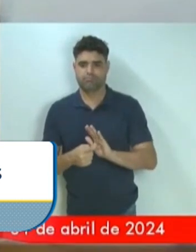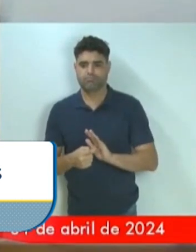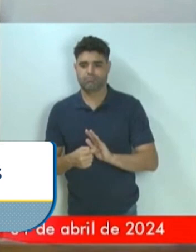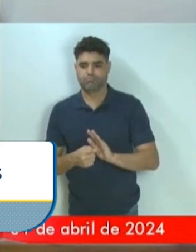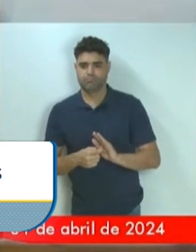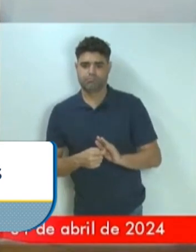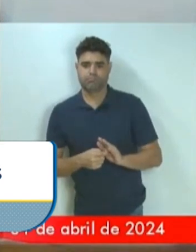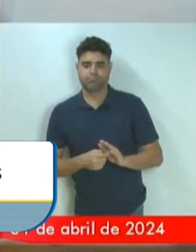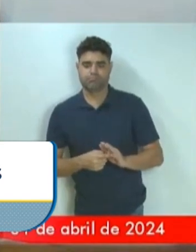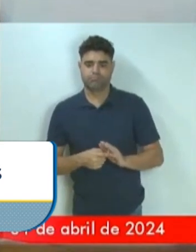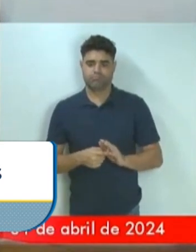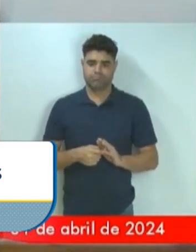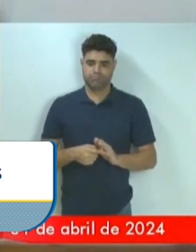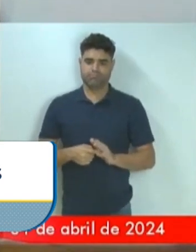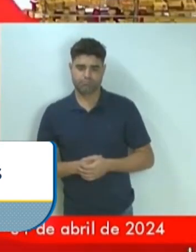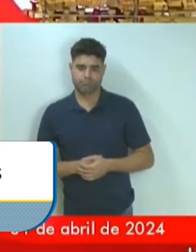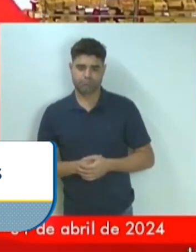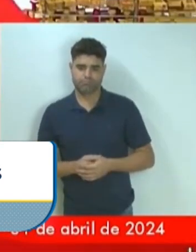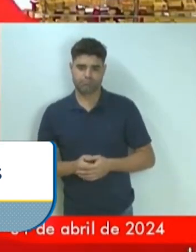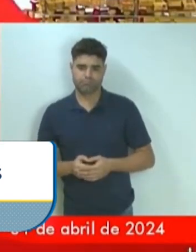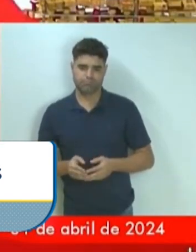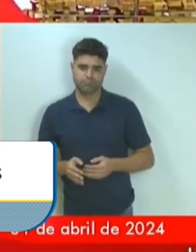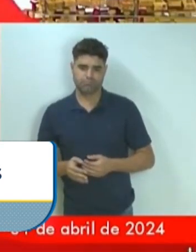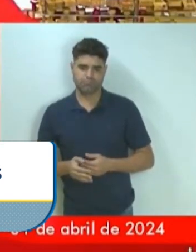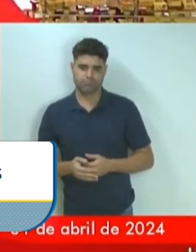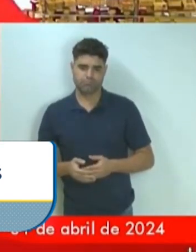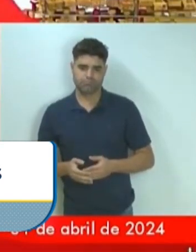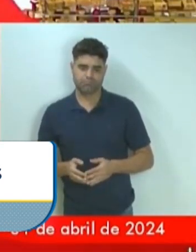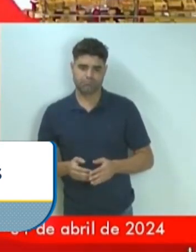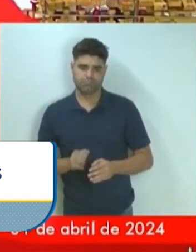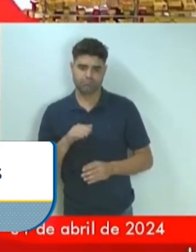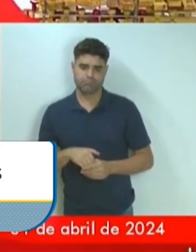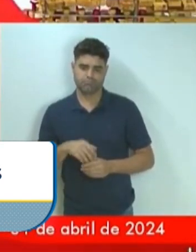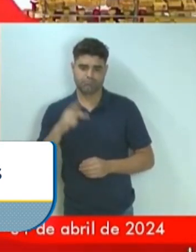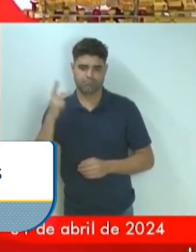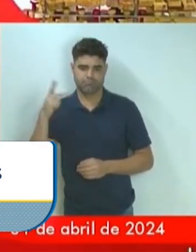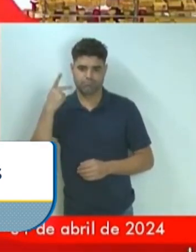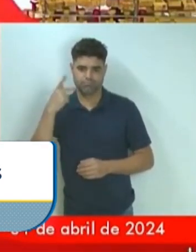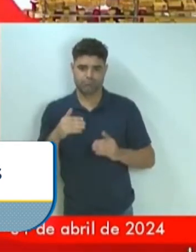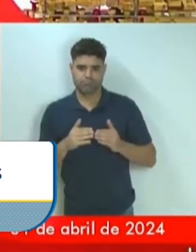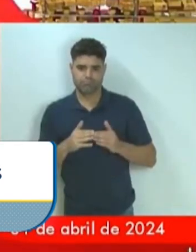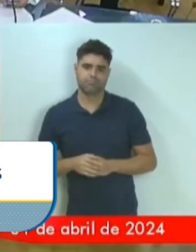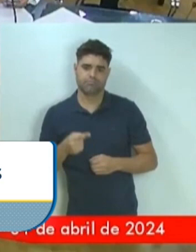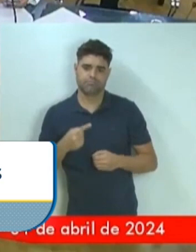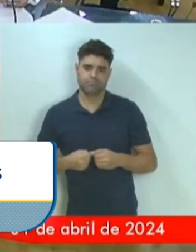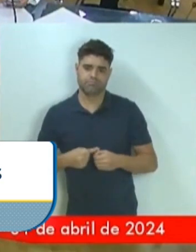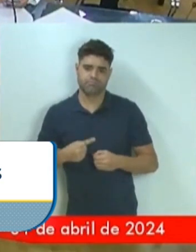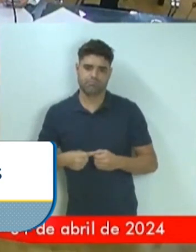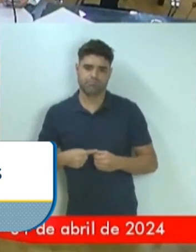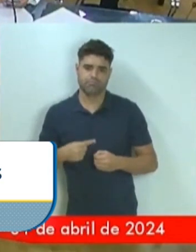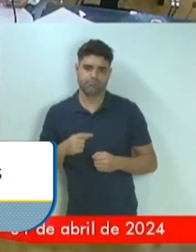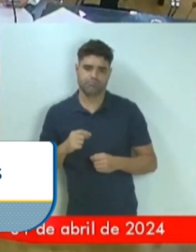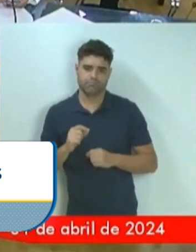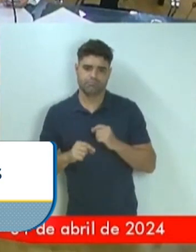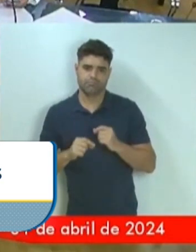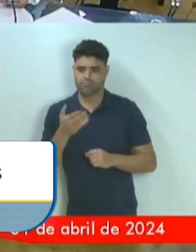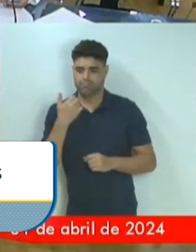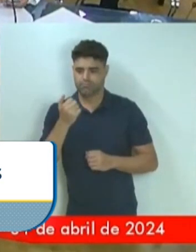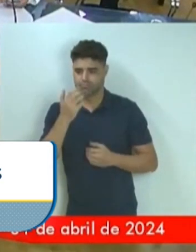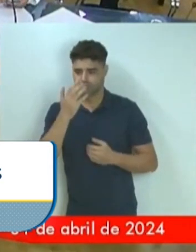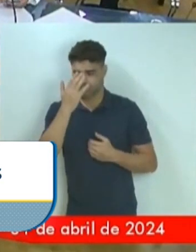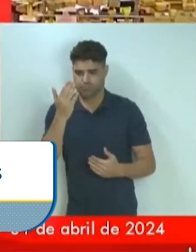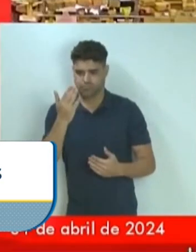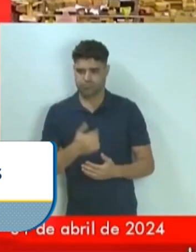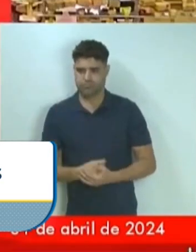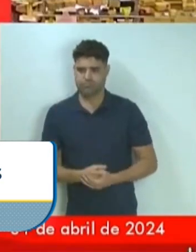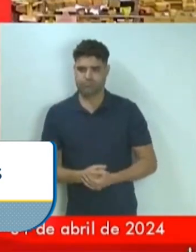a presidente da comissão processante, o vereador Enio Perrone é o relator e a Natália Barbosa compõe aí esse trio como